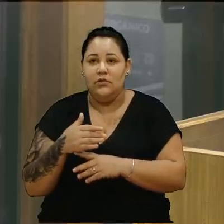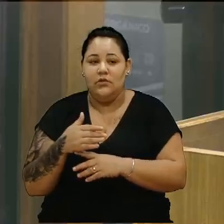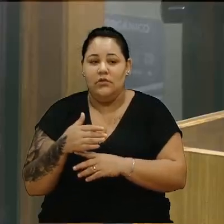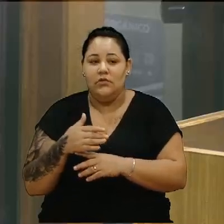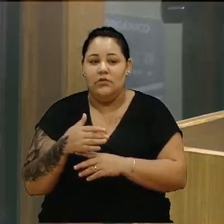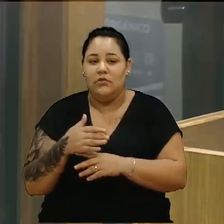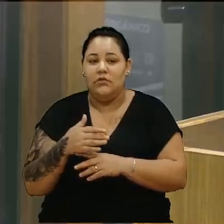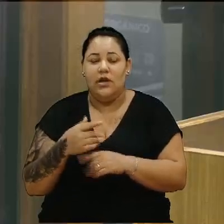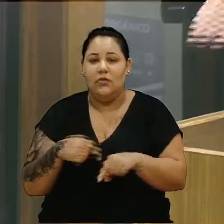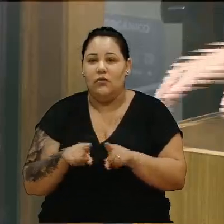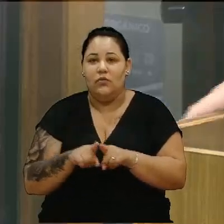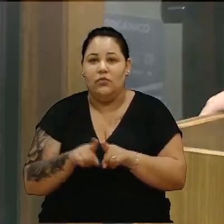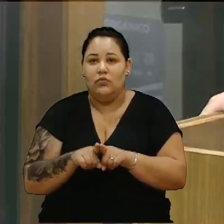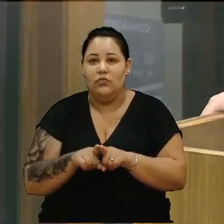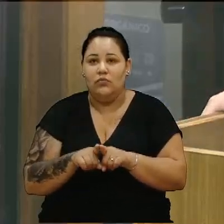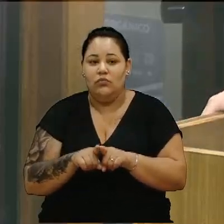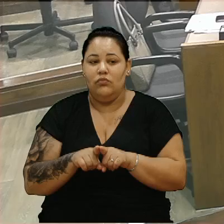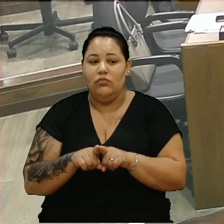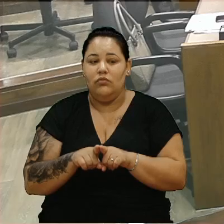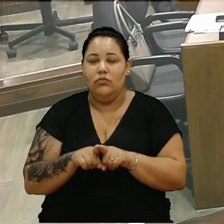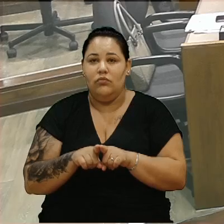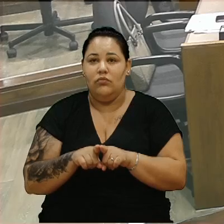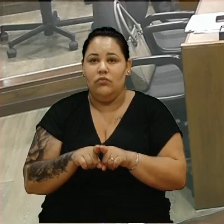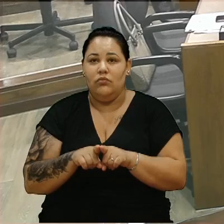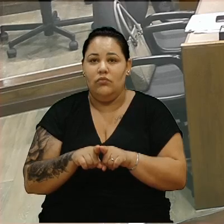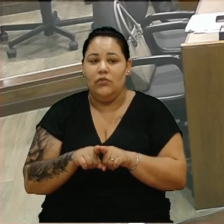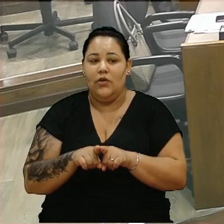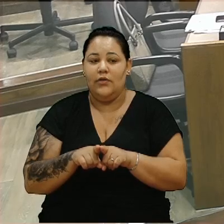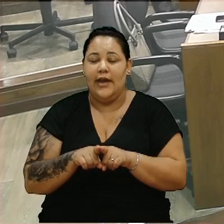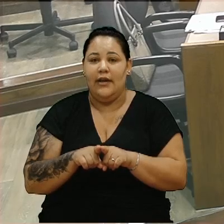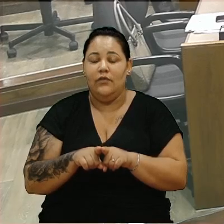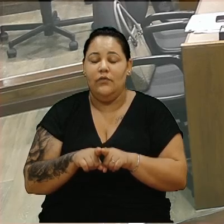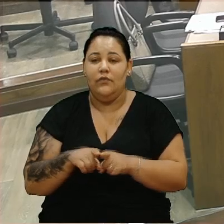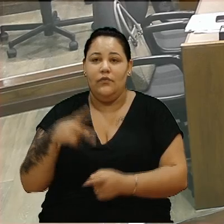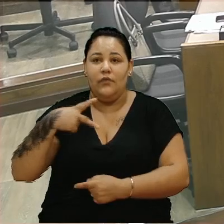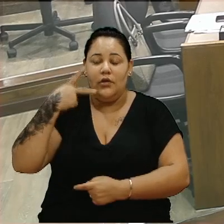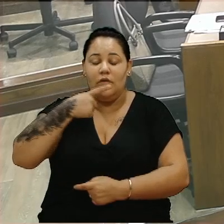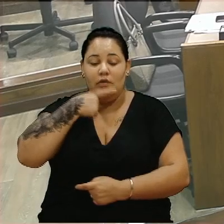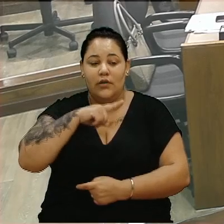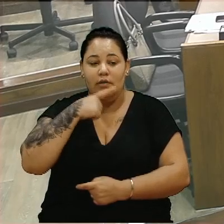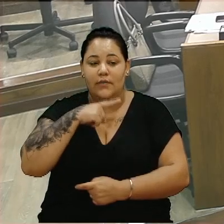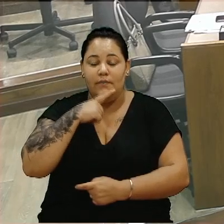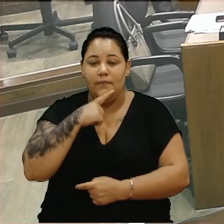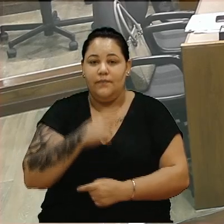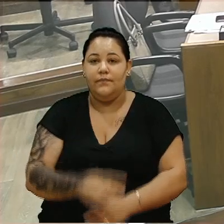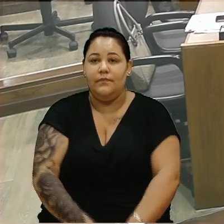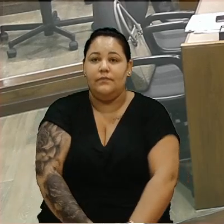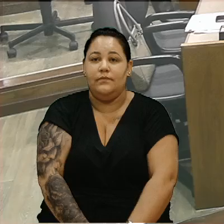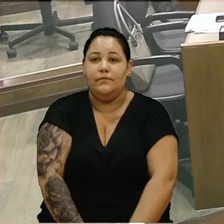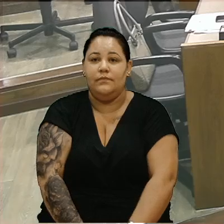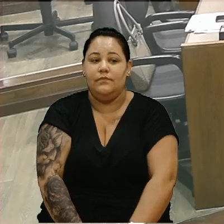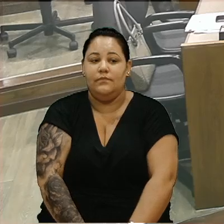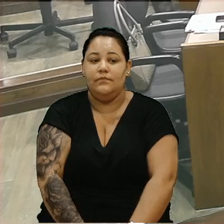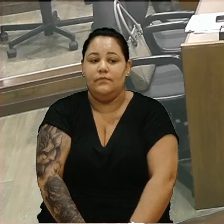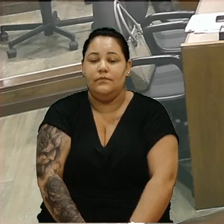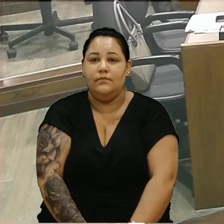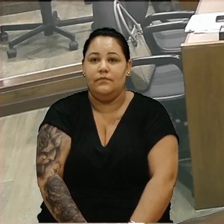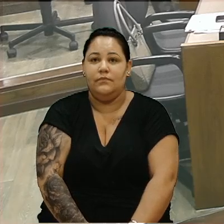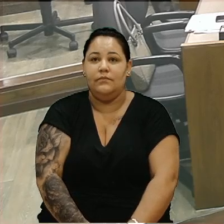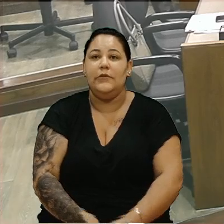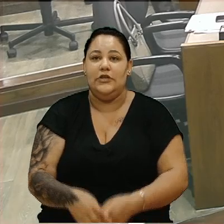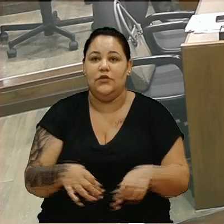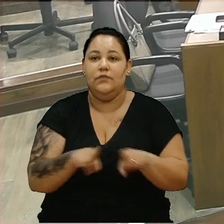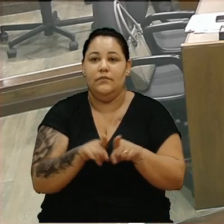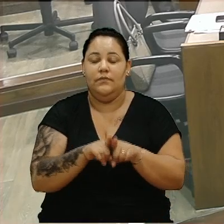Vereador. De imediato, vereador Fantinel. Vereador Caleb, obrigado pela parte, obrigado pela sua